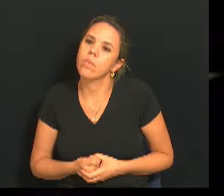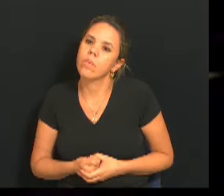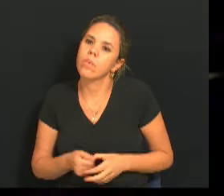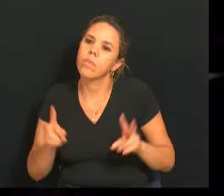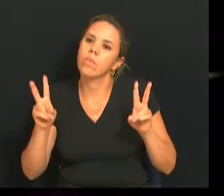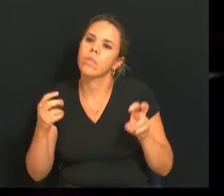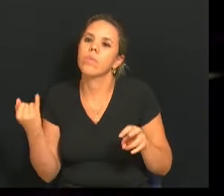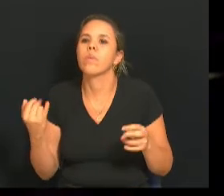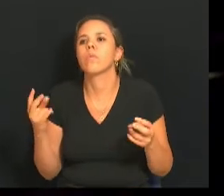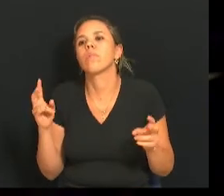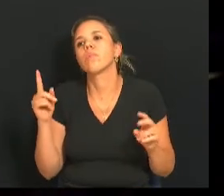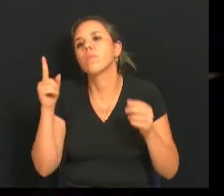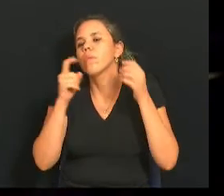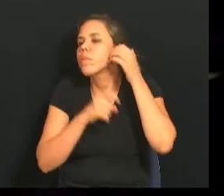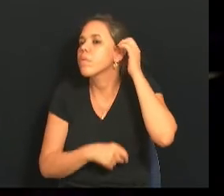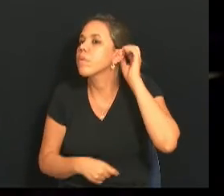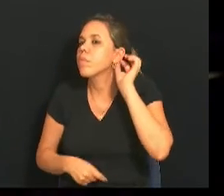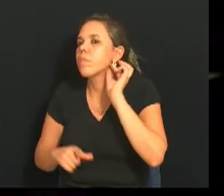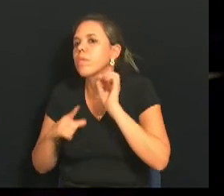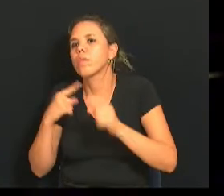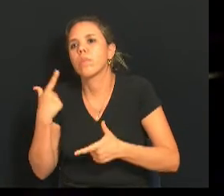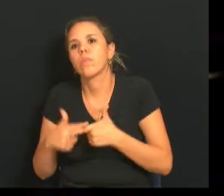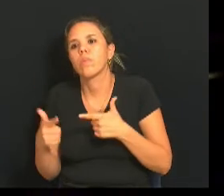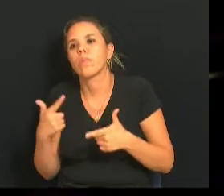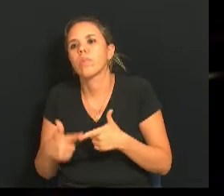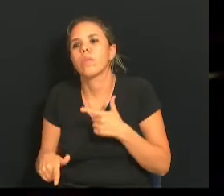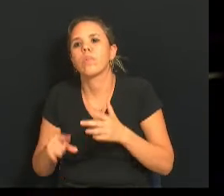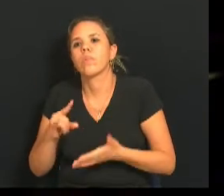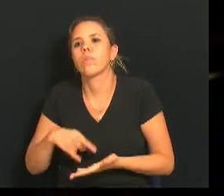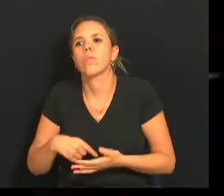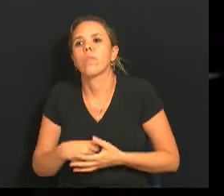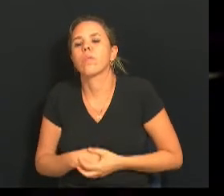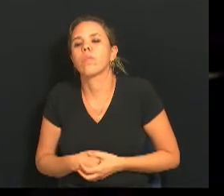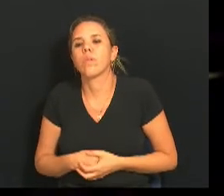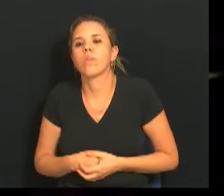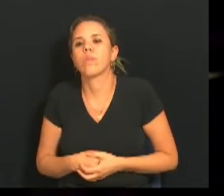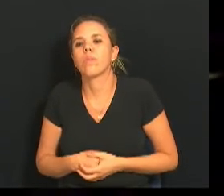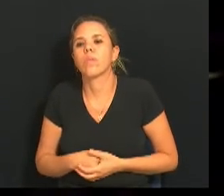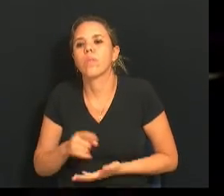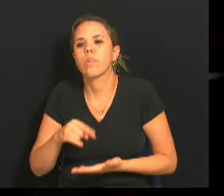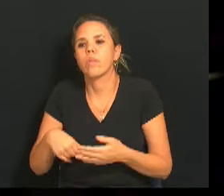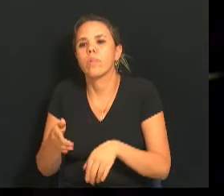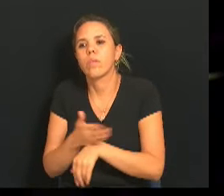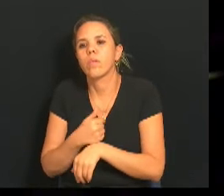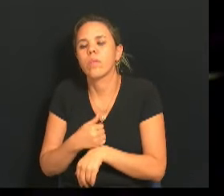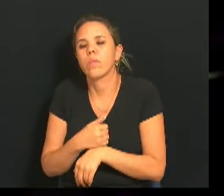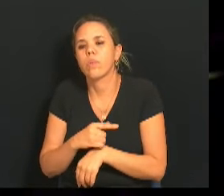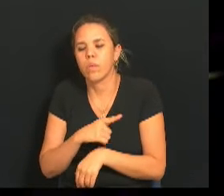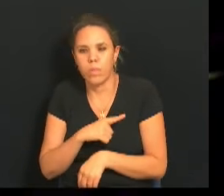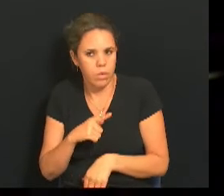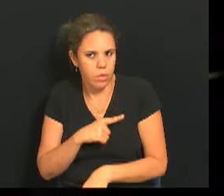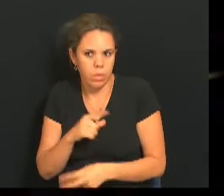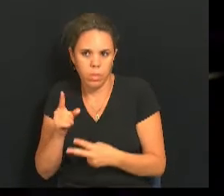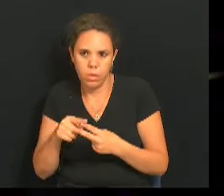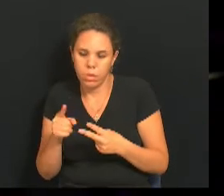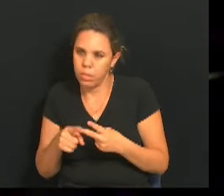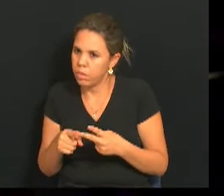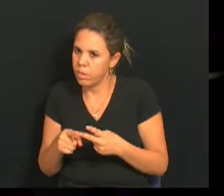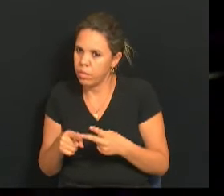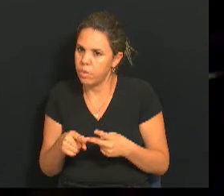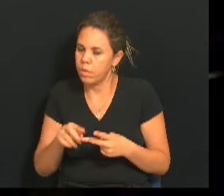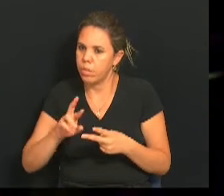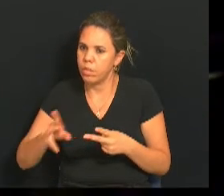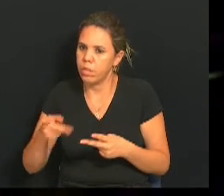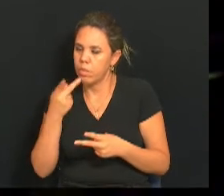delicado aí e que tem problemas no documento. Na minuta anterior, havia 2 itens, um deles